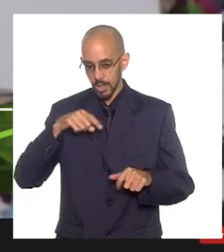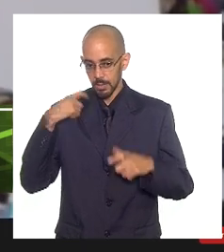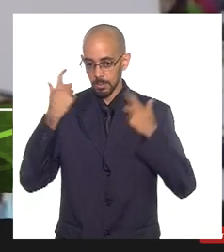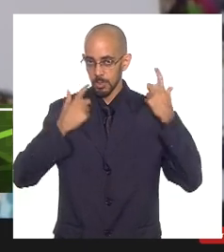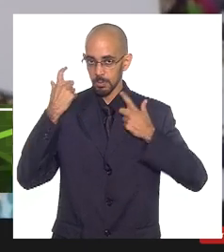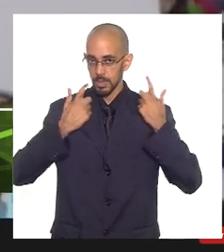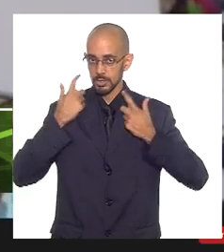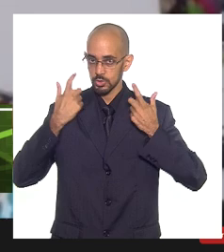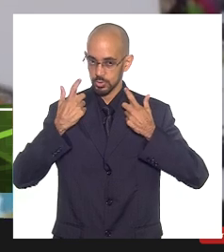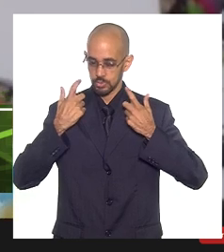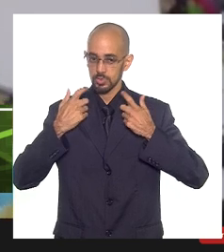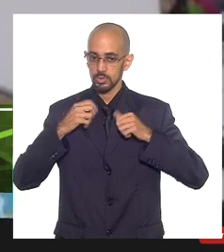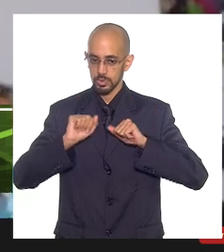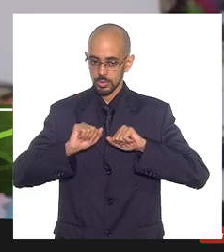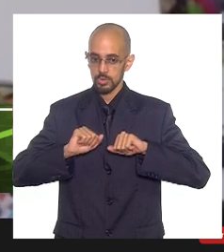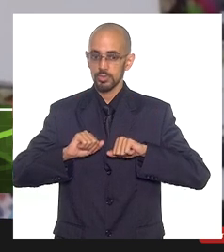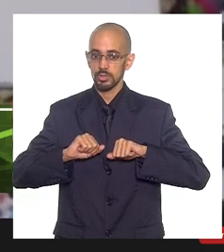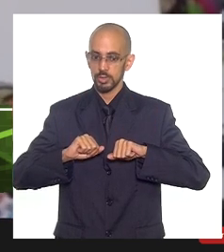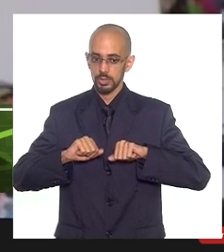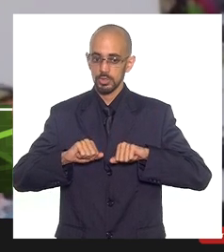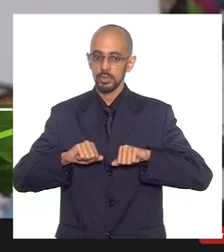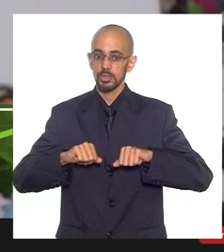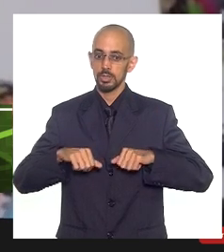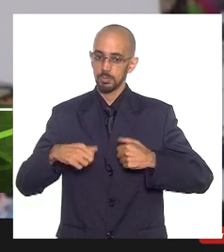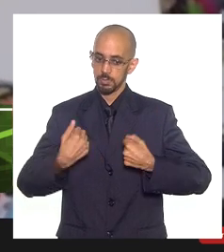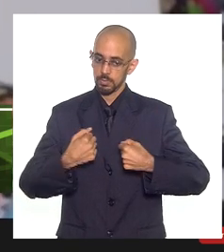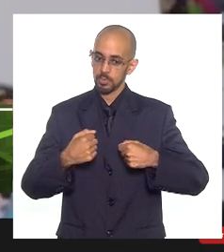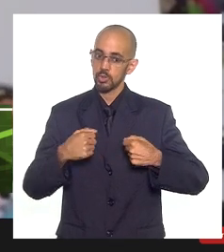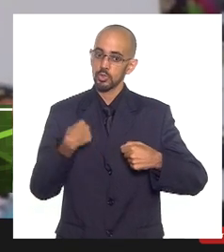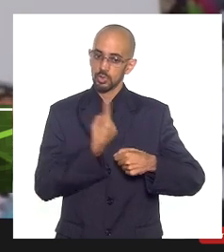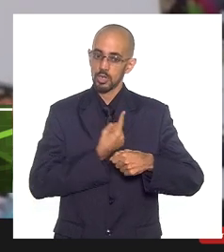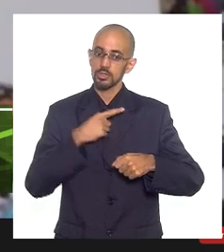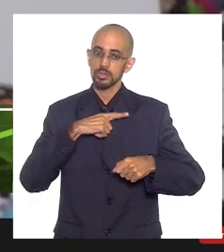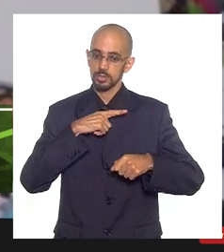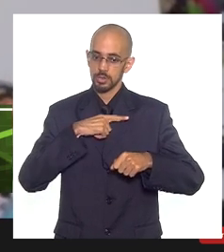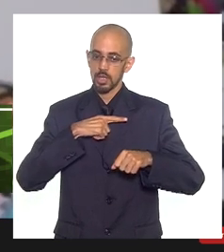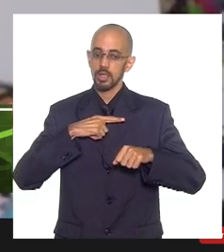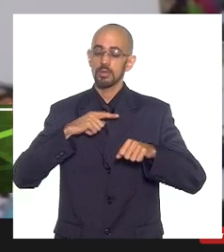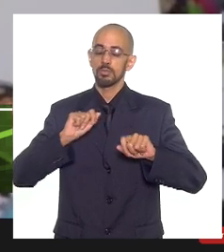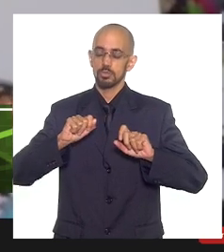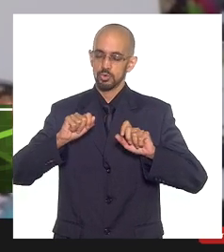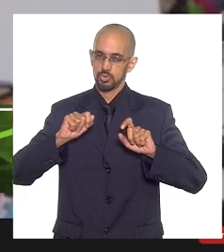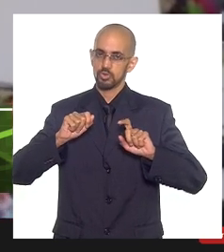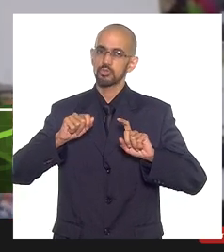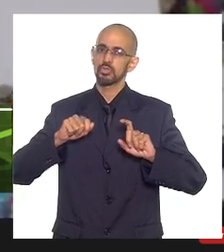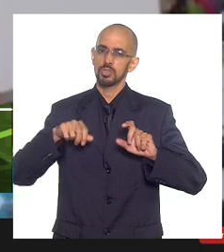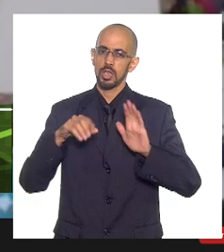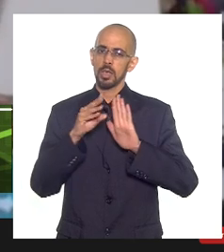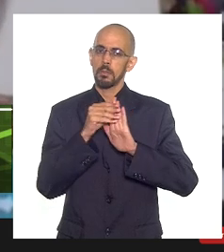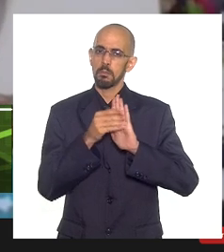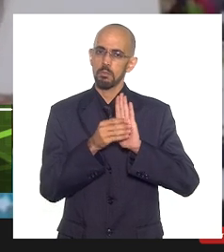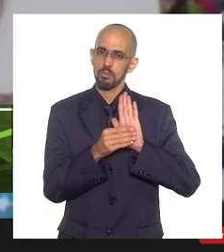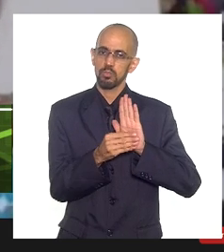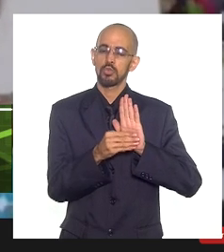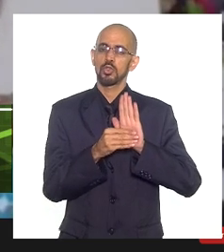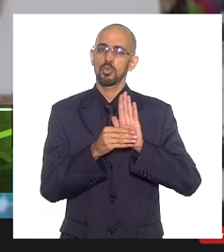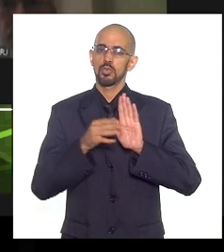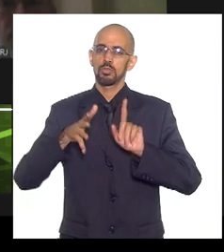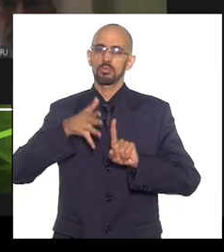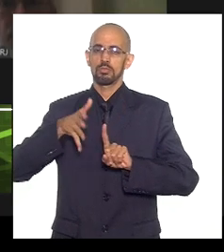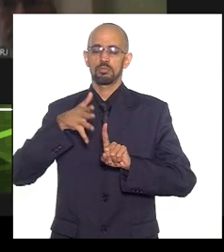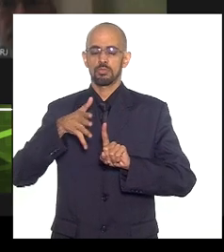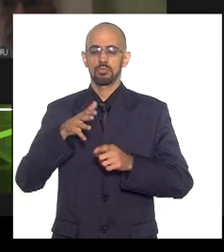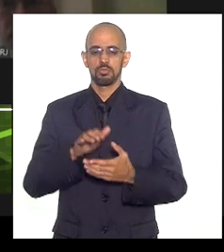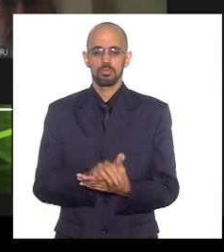orçamento que está entrando aí em pauta e com isso eu encerro minha participação minha colaboração com essa audiência obrigada